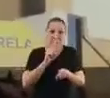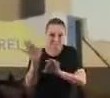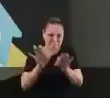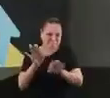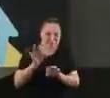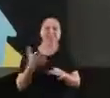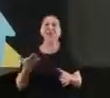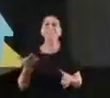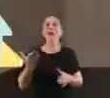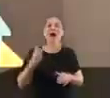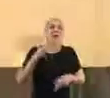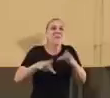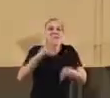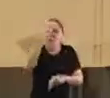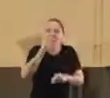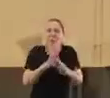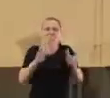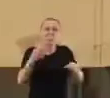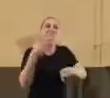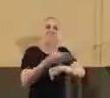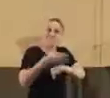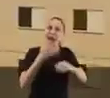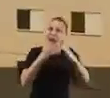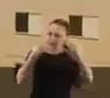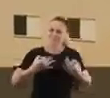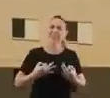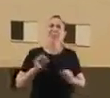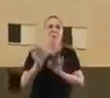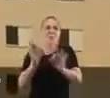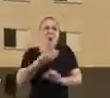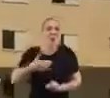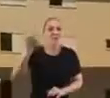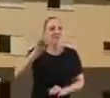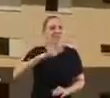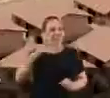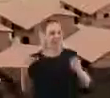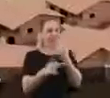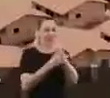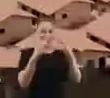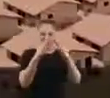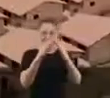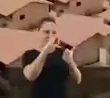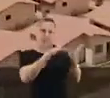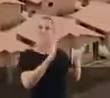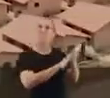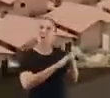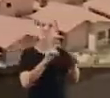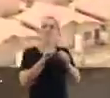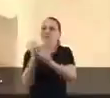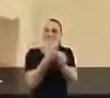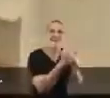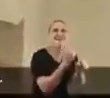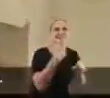Amarela, agora mais brasileiros têm acesso à moradia digna. Um programa do governo federal que garante a segurança da propriedade com escritura na mão